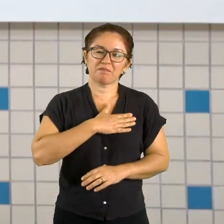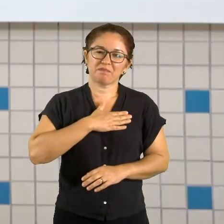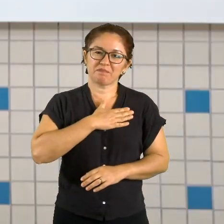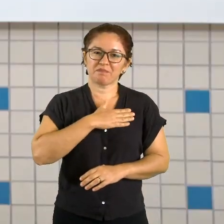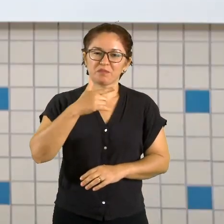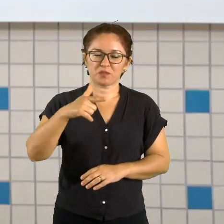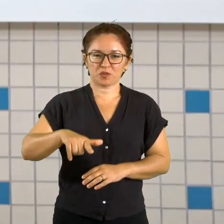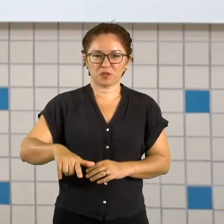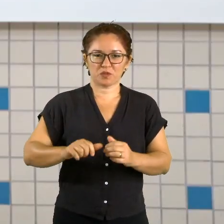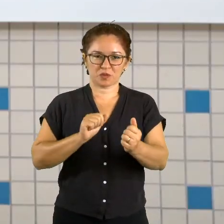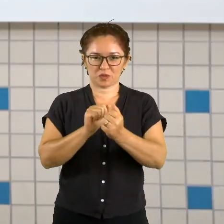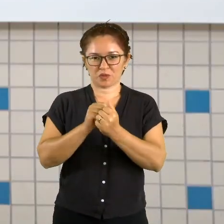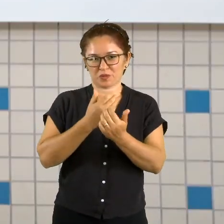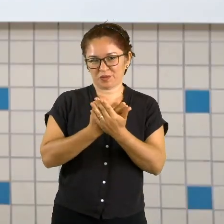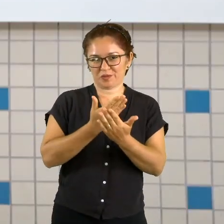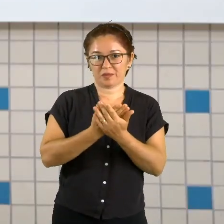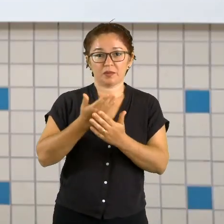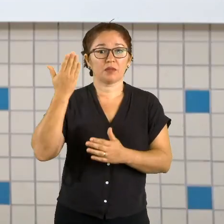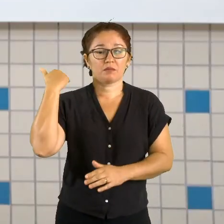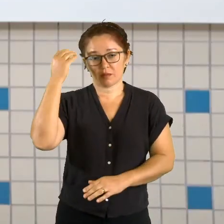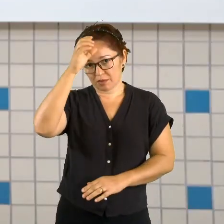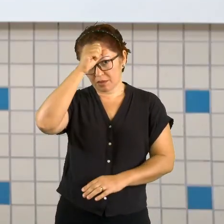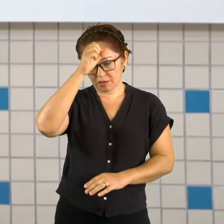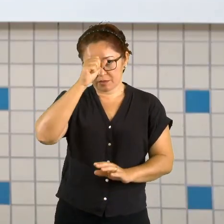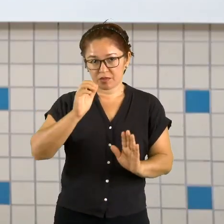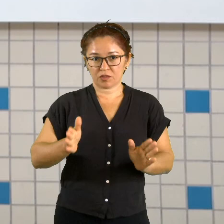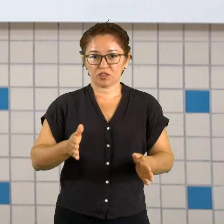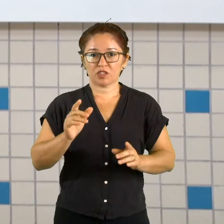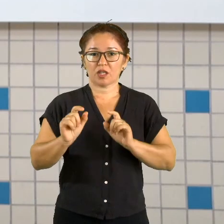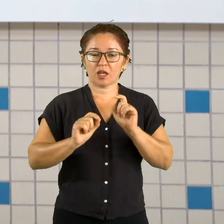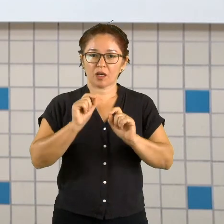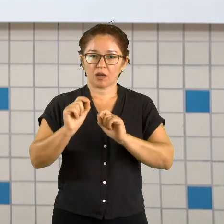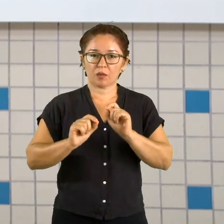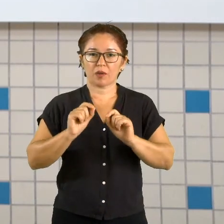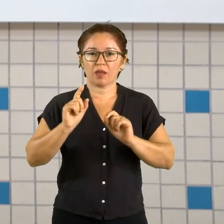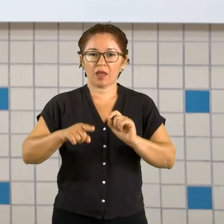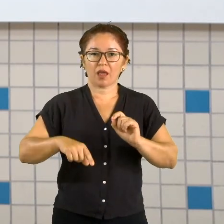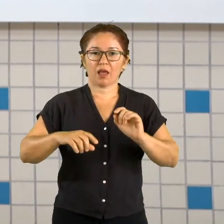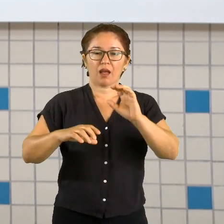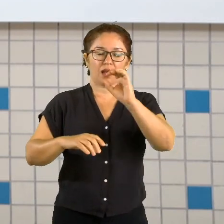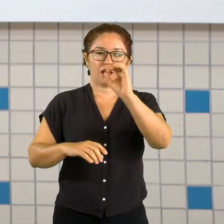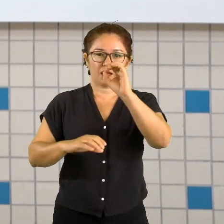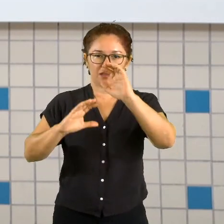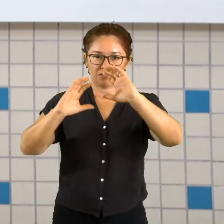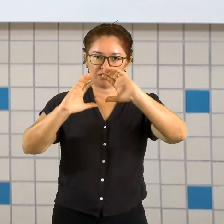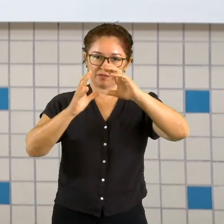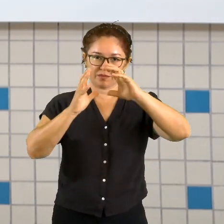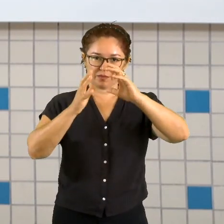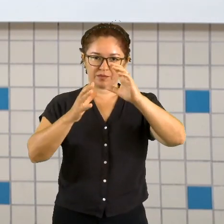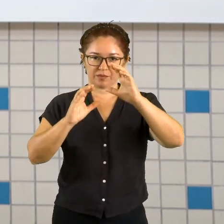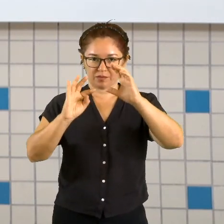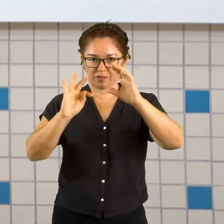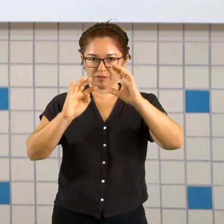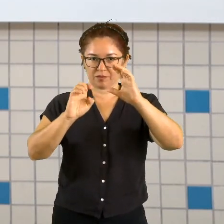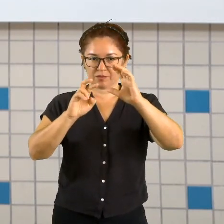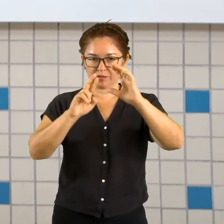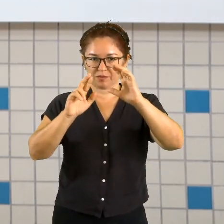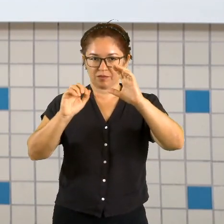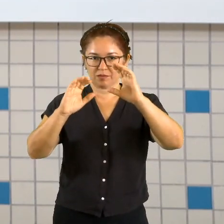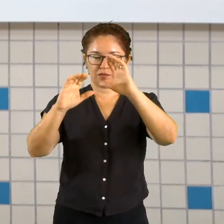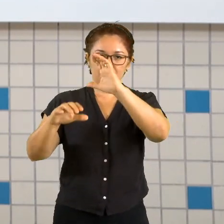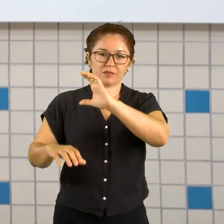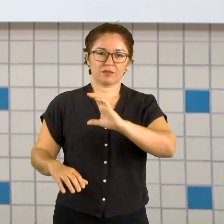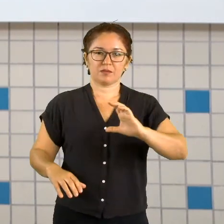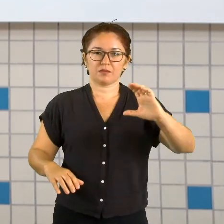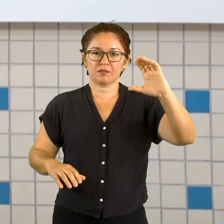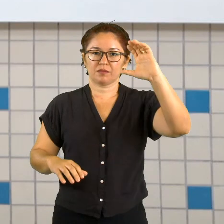Na aula passada, nós estudamos um pouco sobre os movimentos da Terra, as consequências desses movimentos